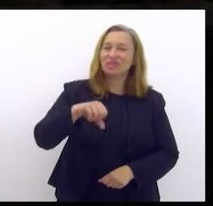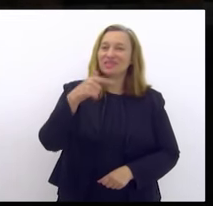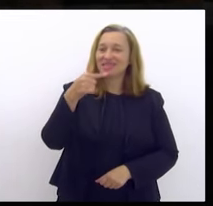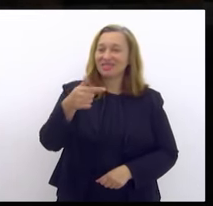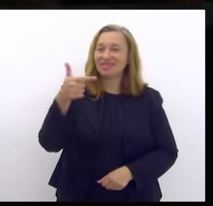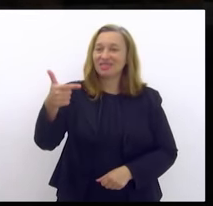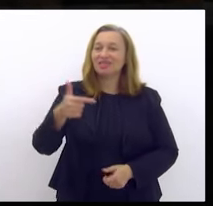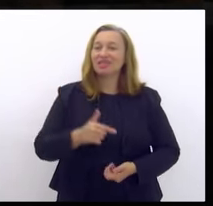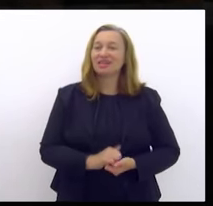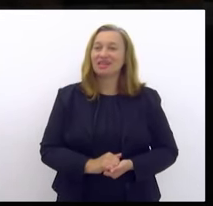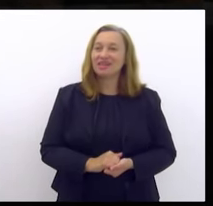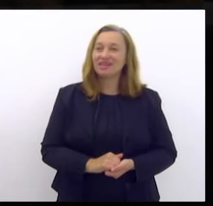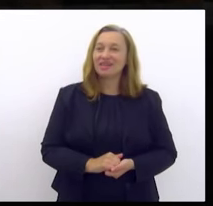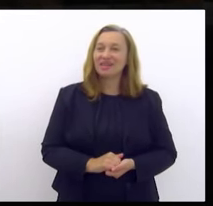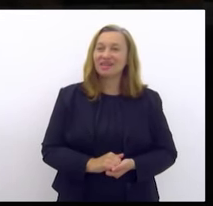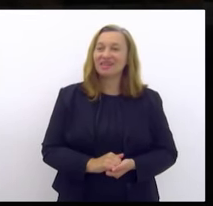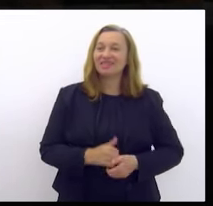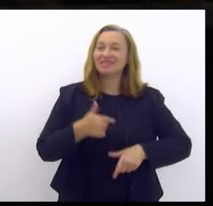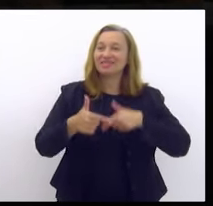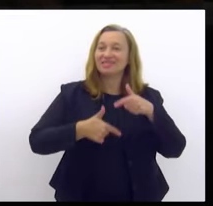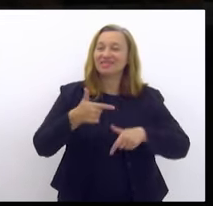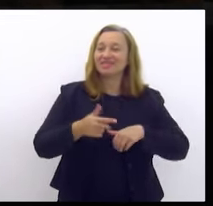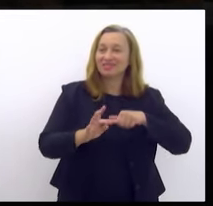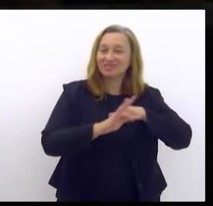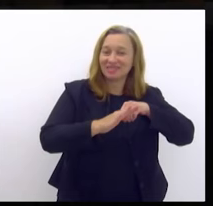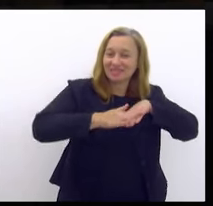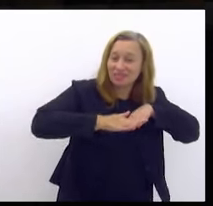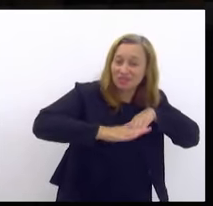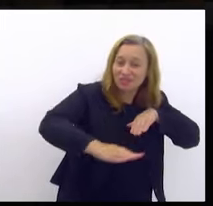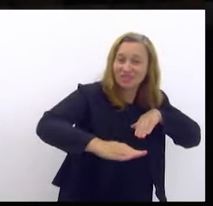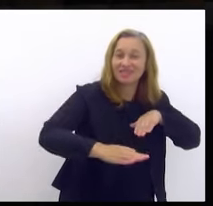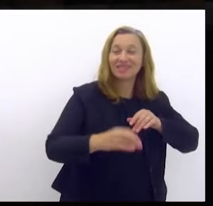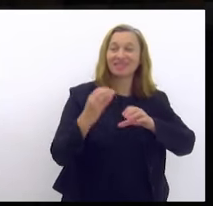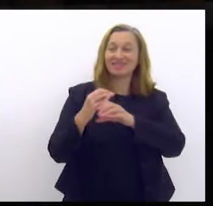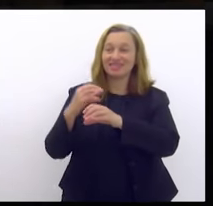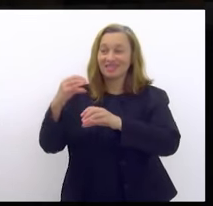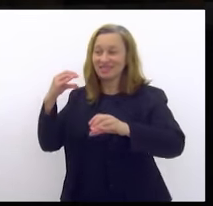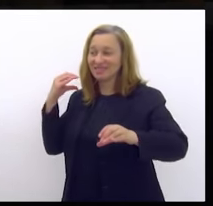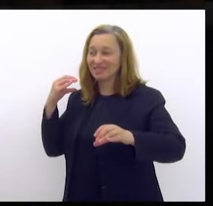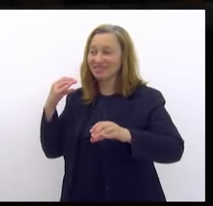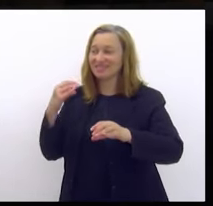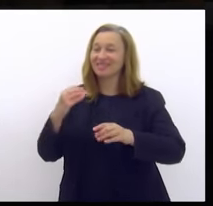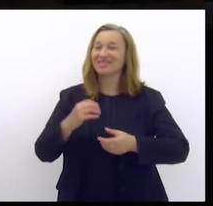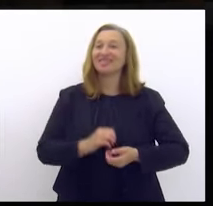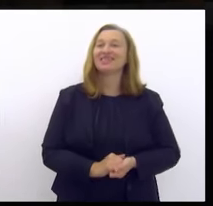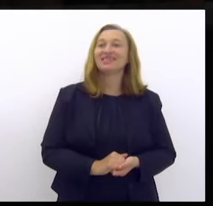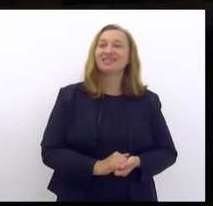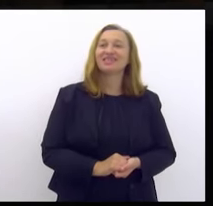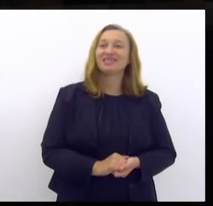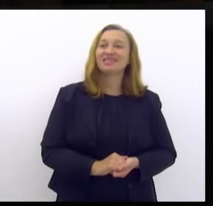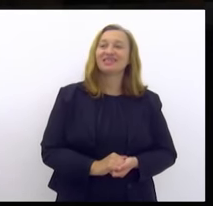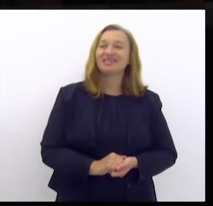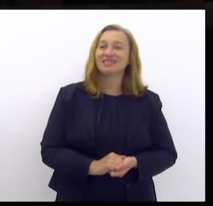1972. Então, trabalhei como técnico de estradas, engenheiro operacional e engenheiro civil. E depois